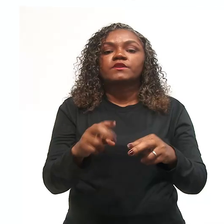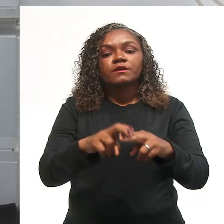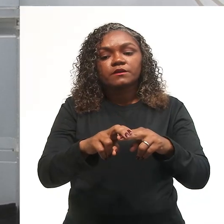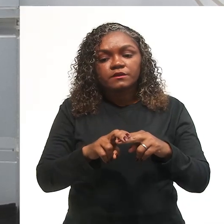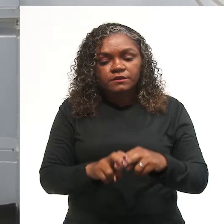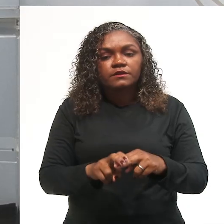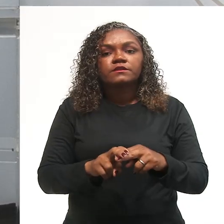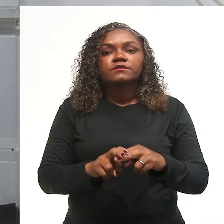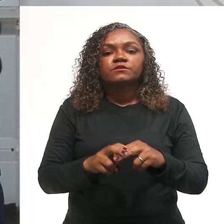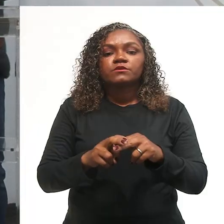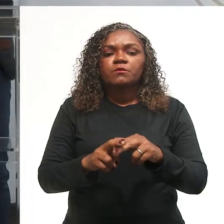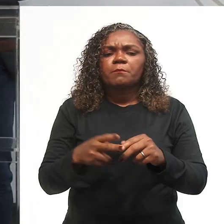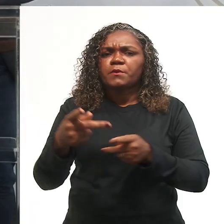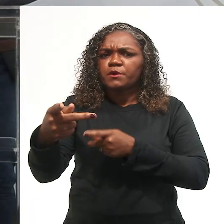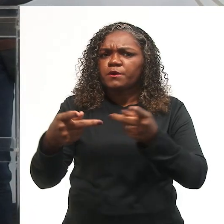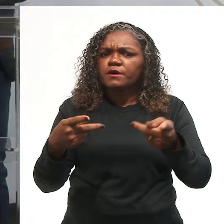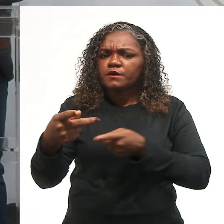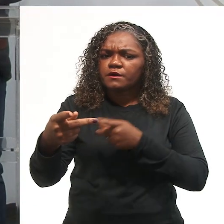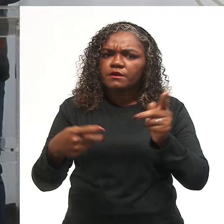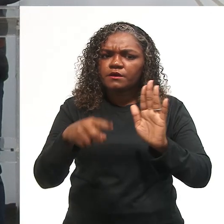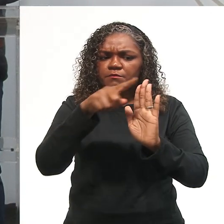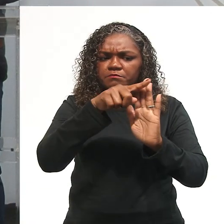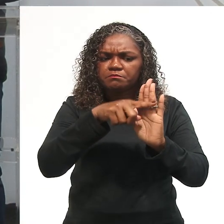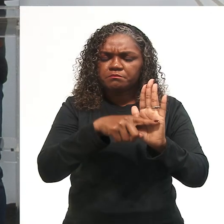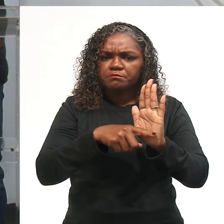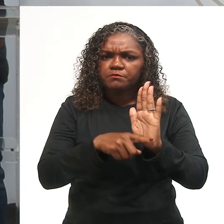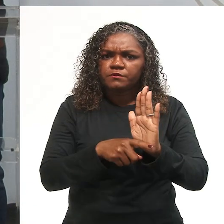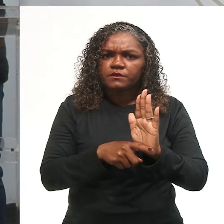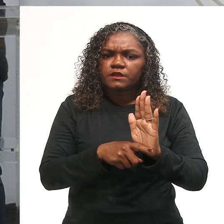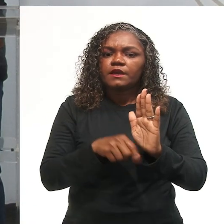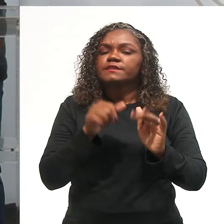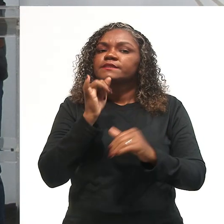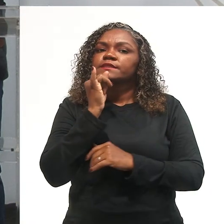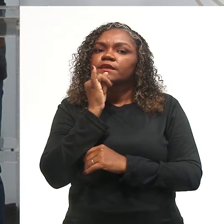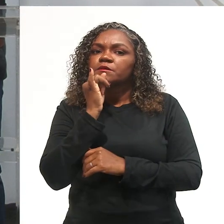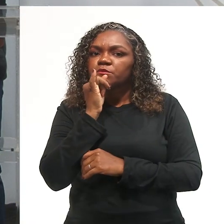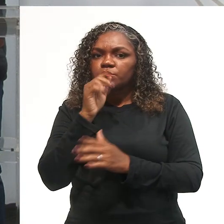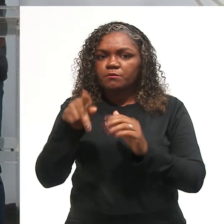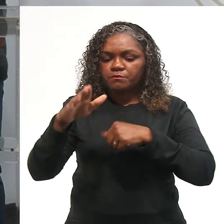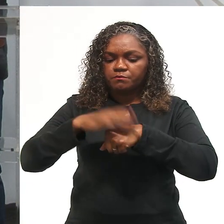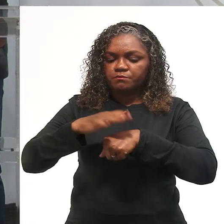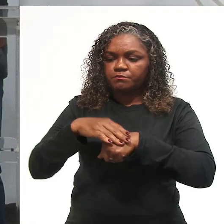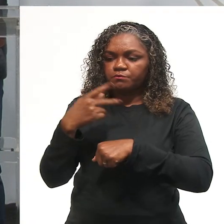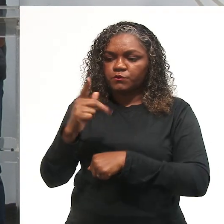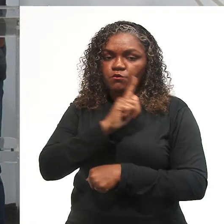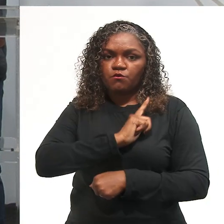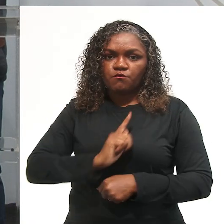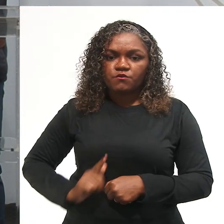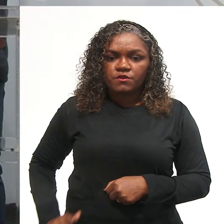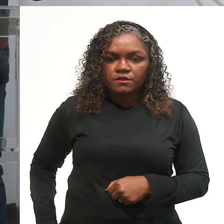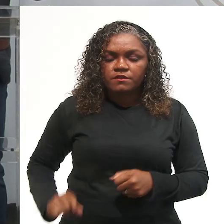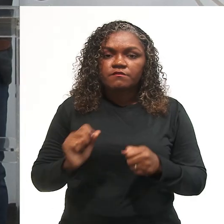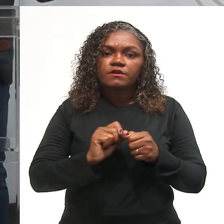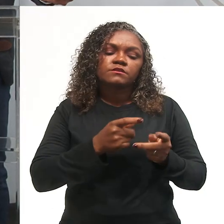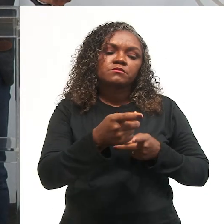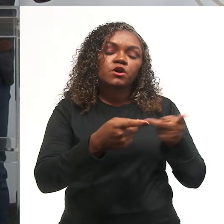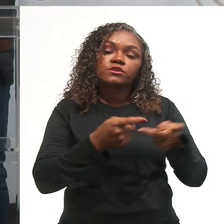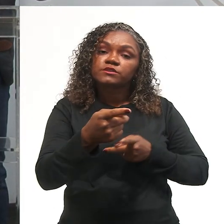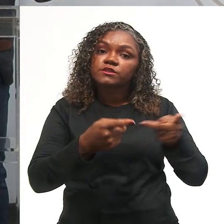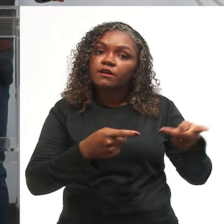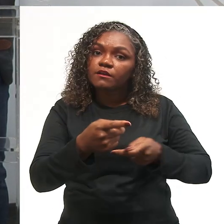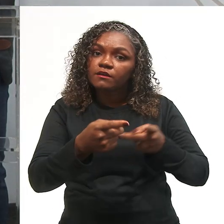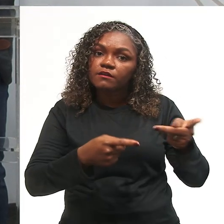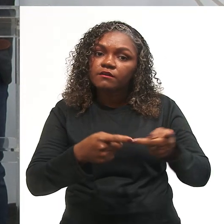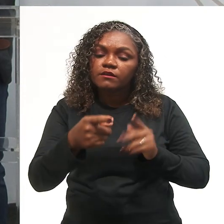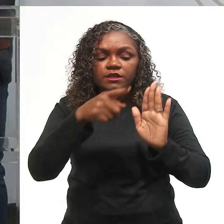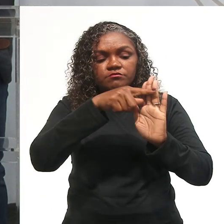esse orçamento-programa tem essa característica, né, de transformar aqui as ações do governo por meio de programas que vão ser